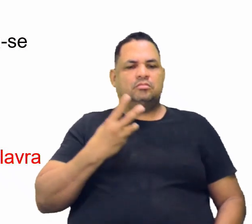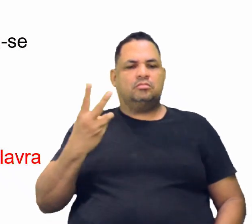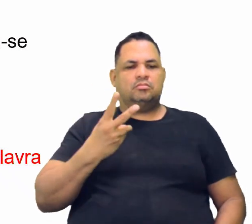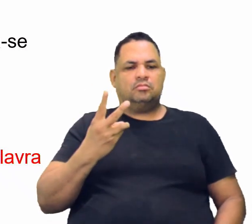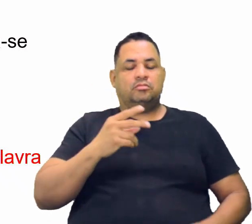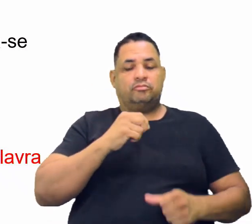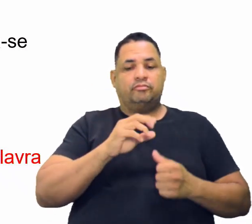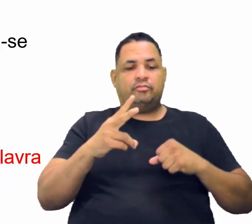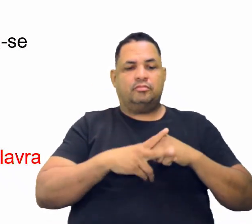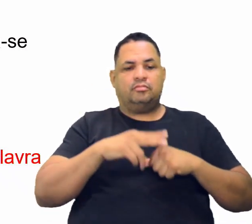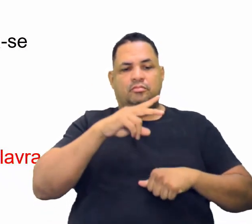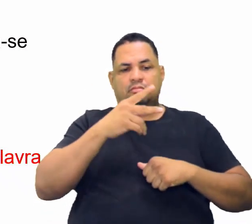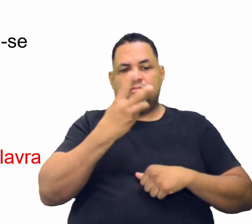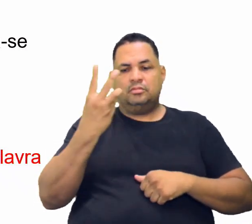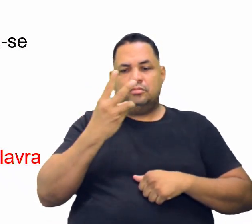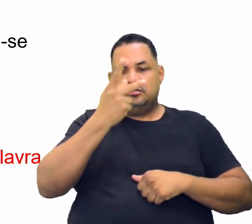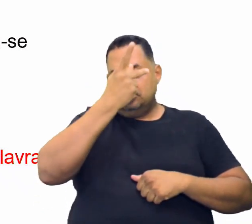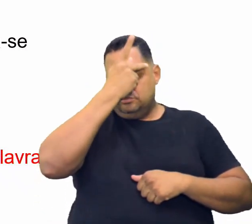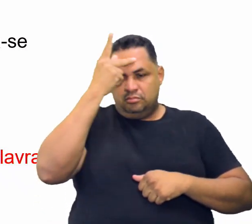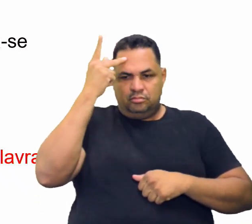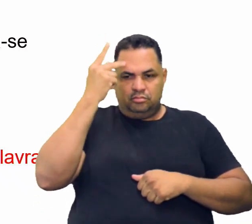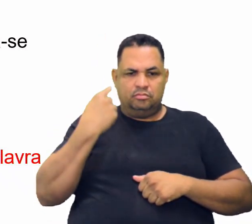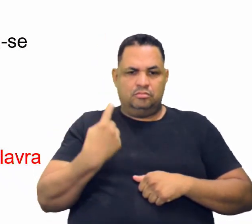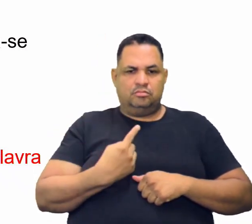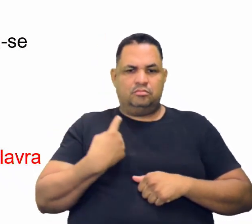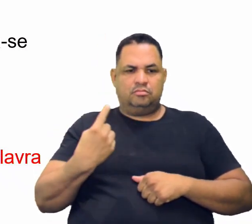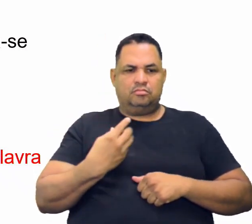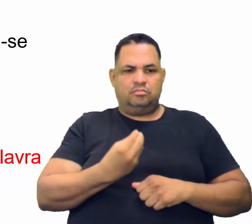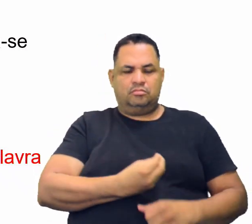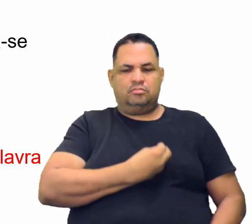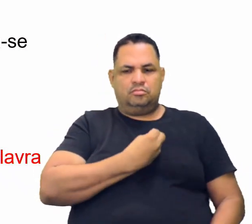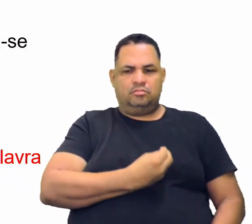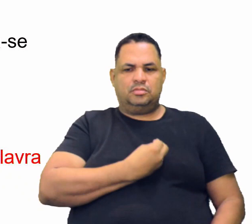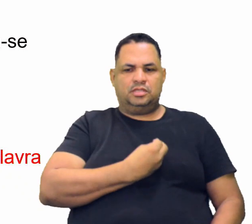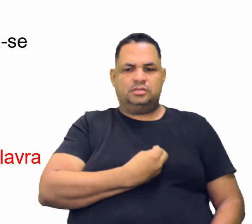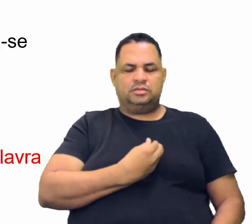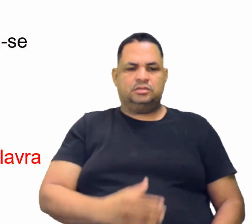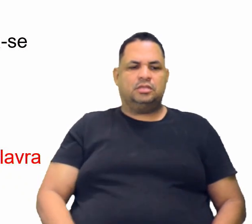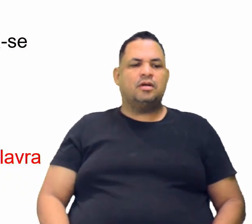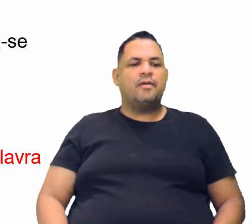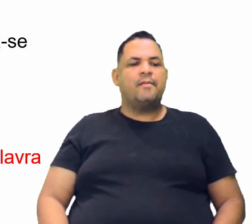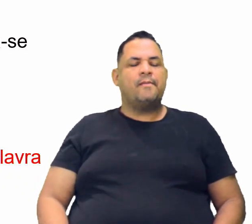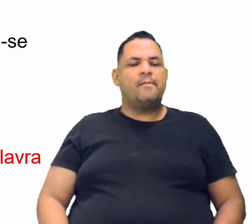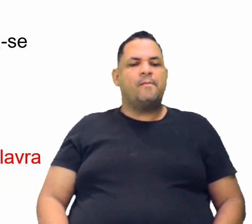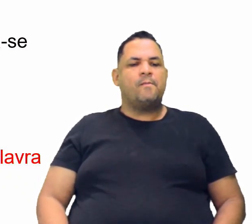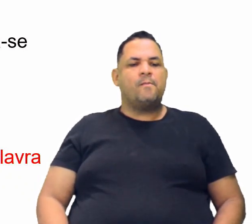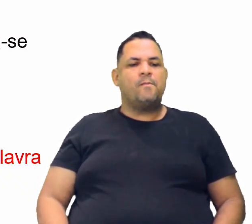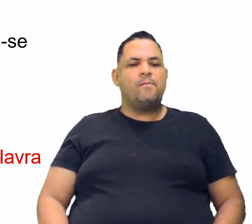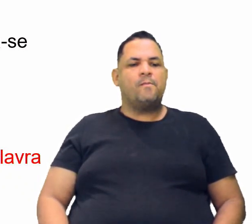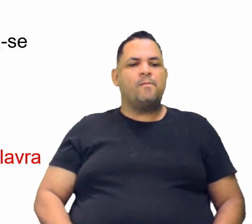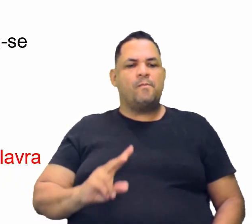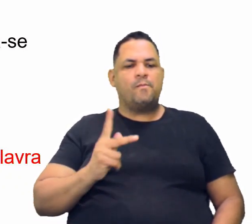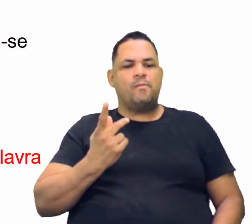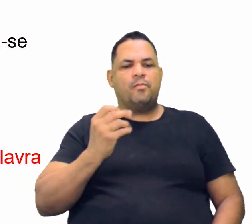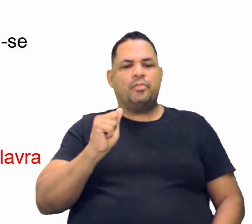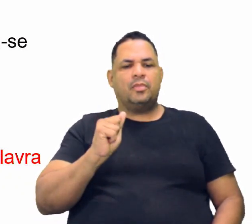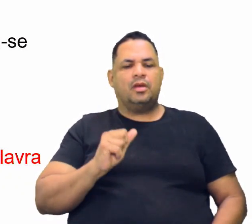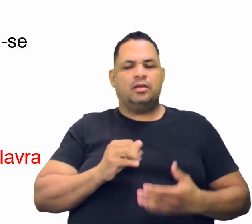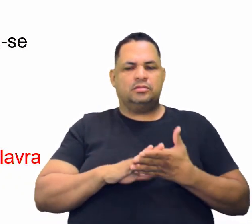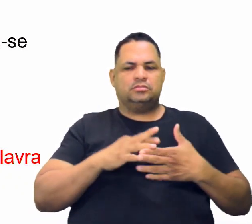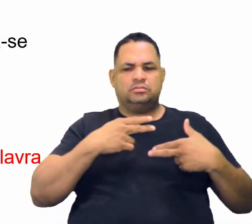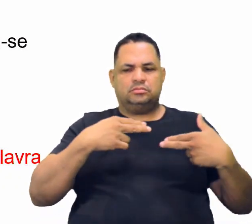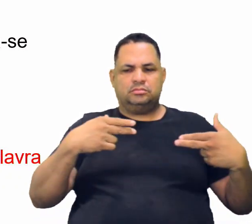na terceira pessoa do singular e no presente do indicativo. E esse há muita pessoa na